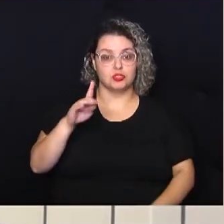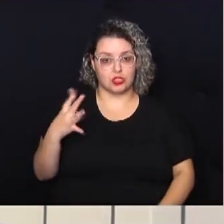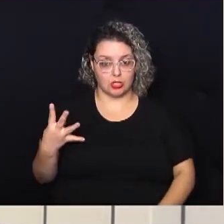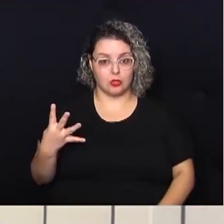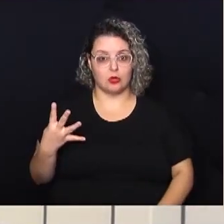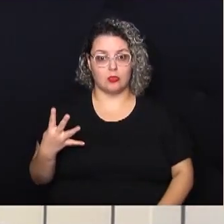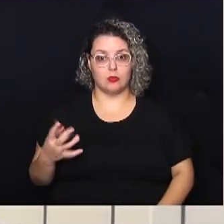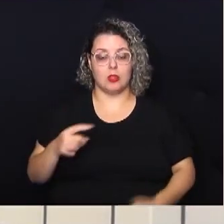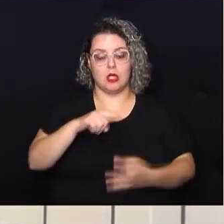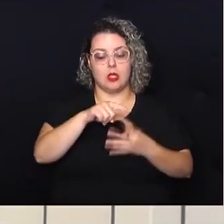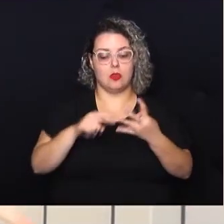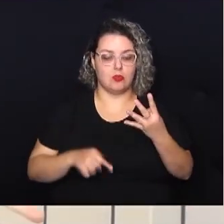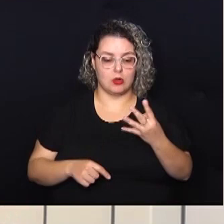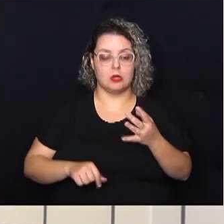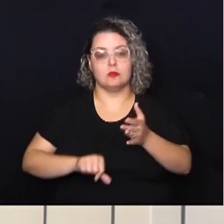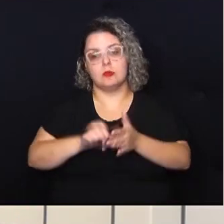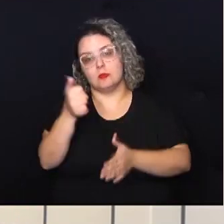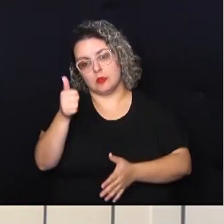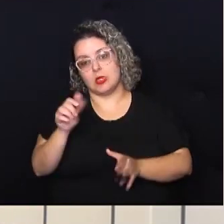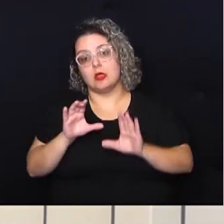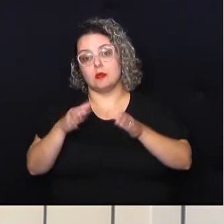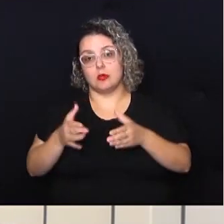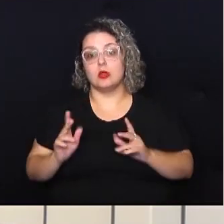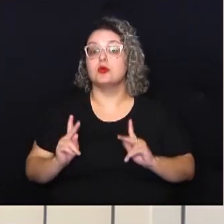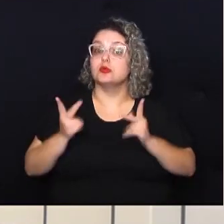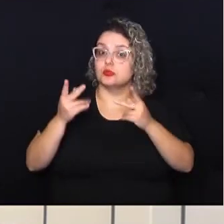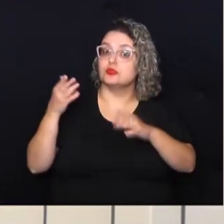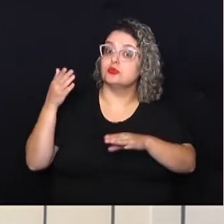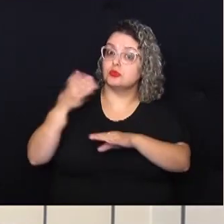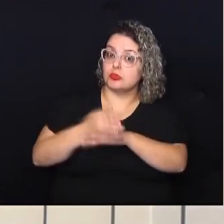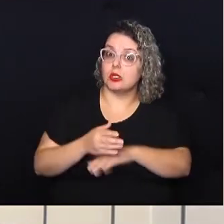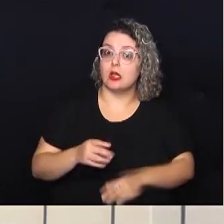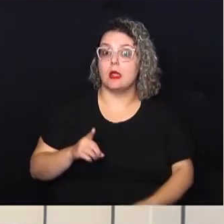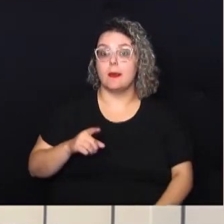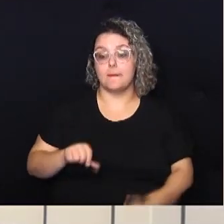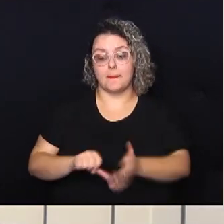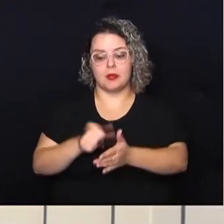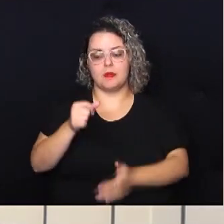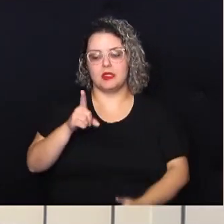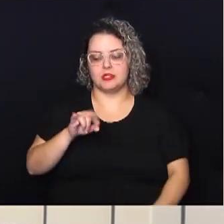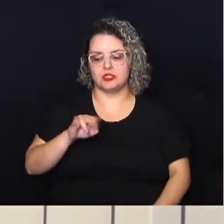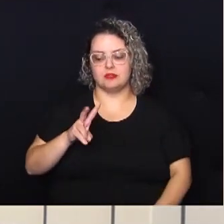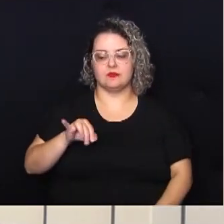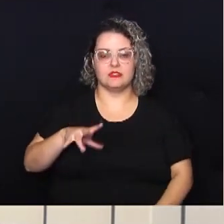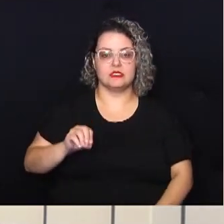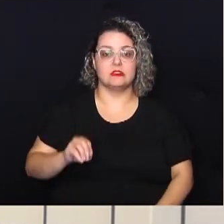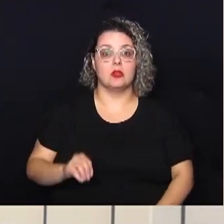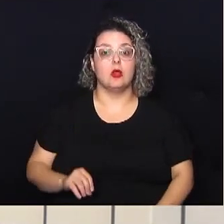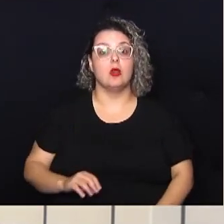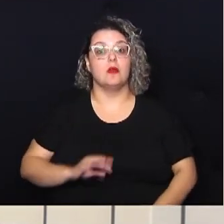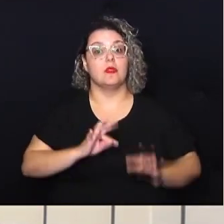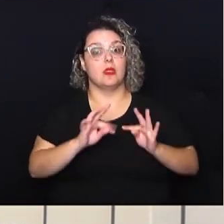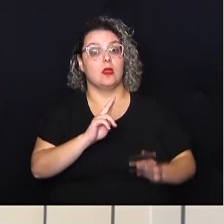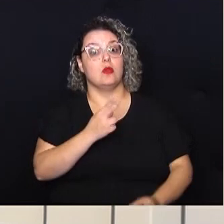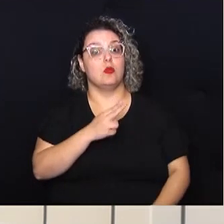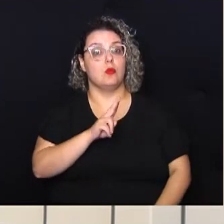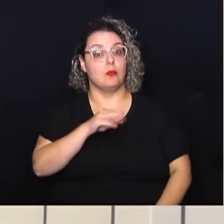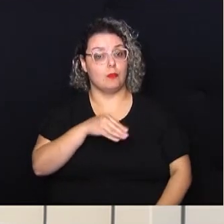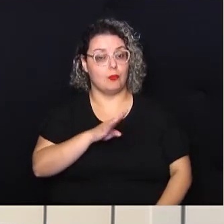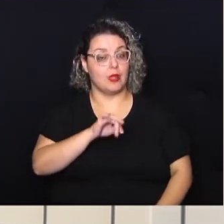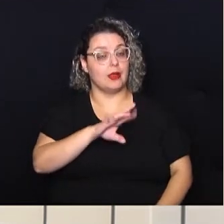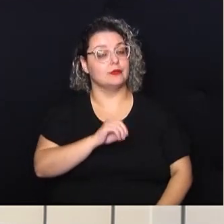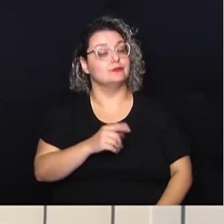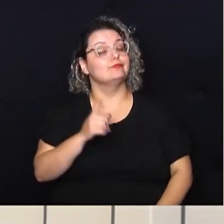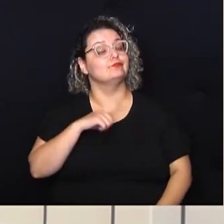as 4 primeiras equipes que conquistam o acesso à primeira divisão. Técnico Humberto Louser tem problemas porque ele não